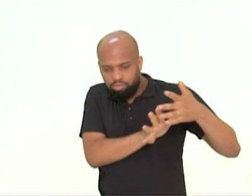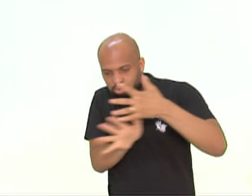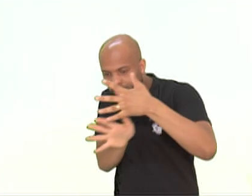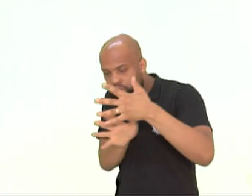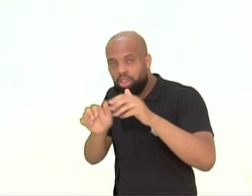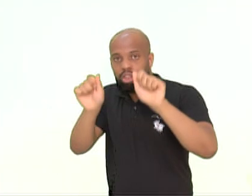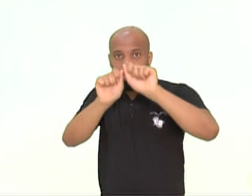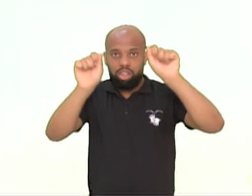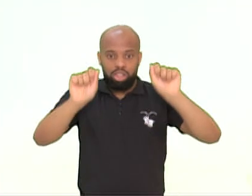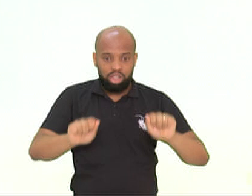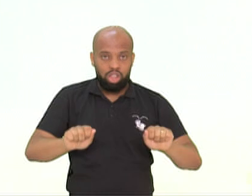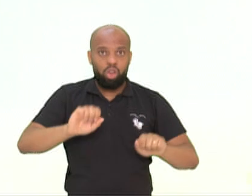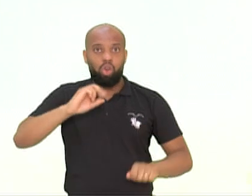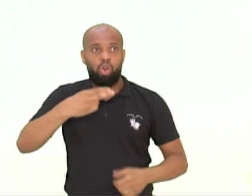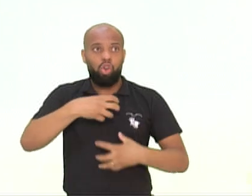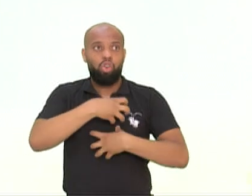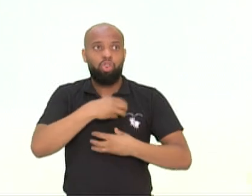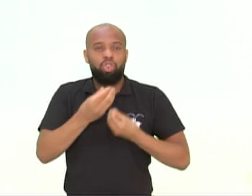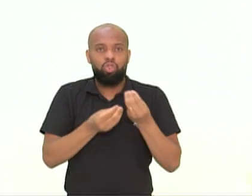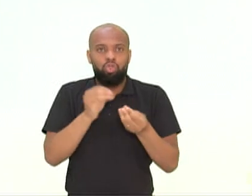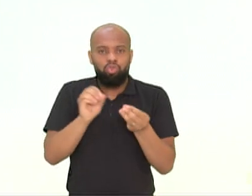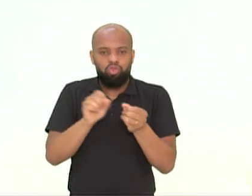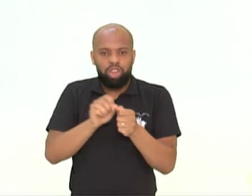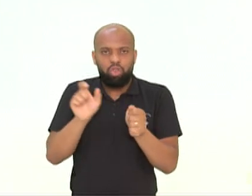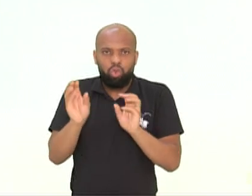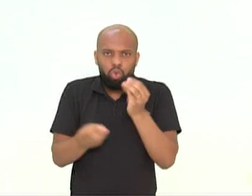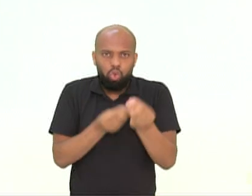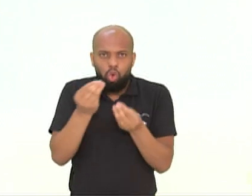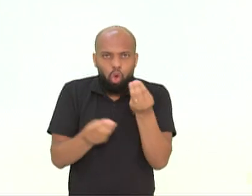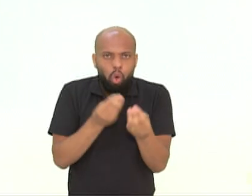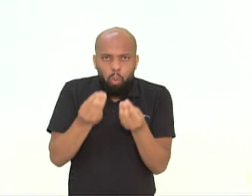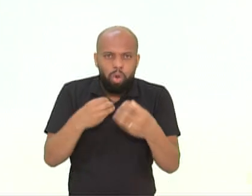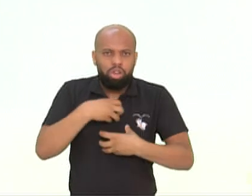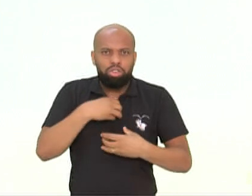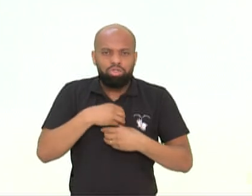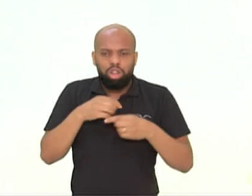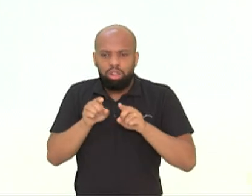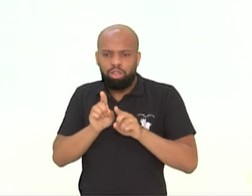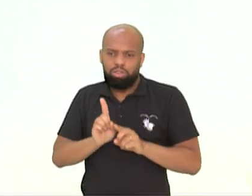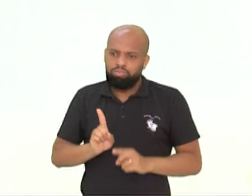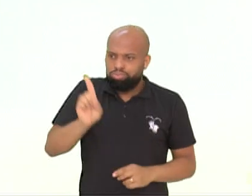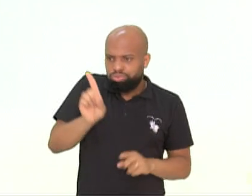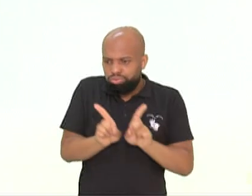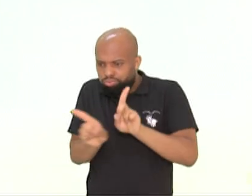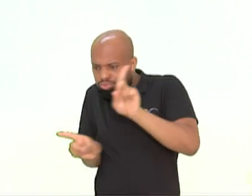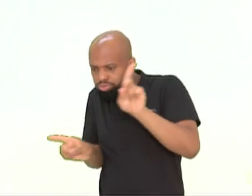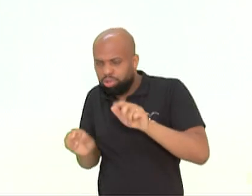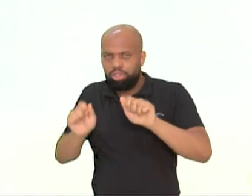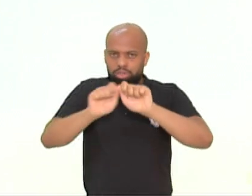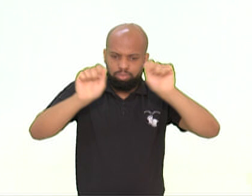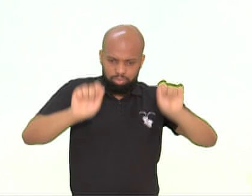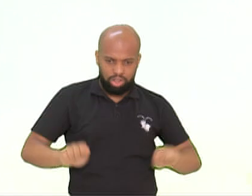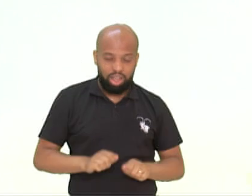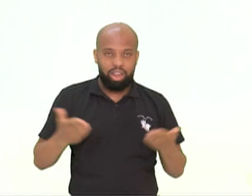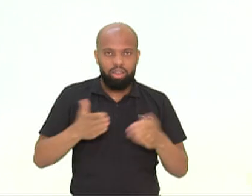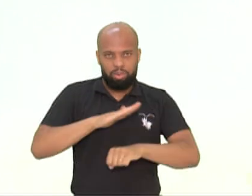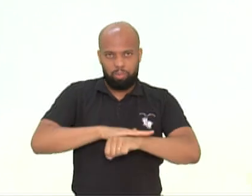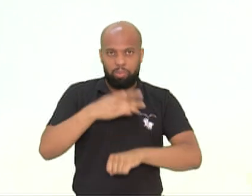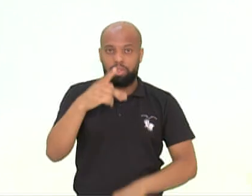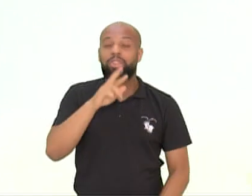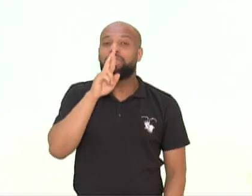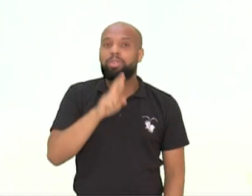magnético atravessa tangenciando ou paralelamente a área? Em qual desses casos o fluxo magnético é zero? Tempo para vocês responderem.